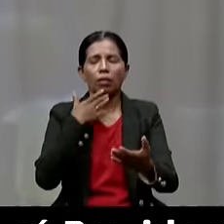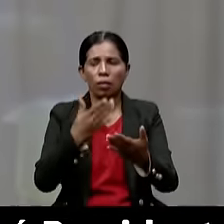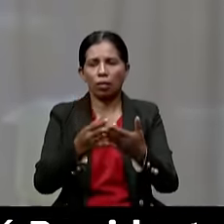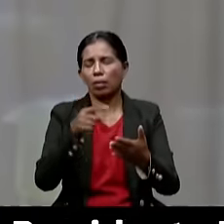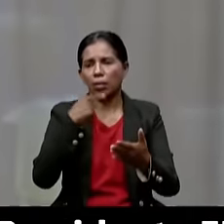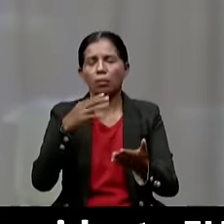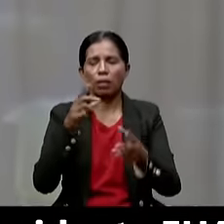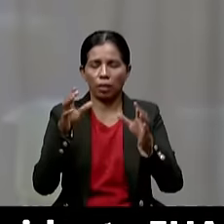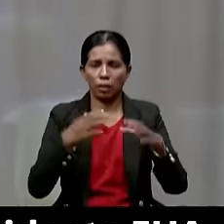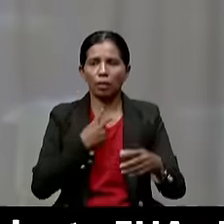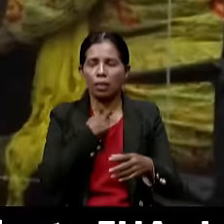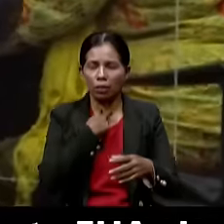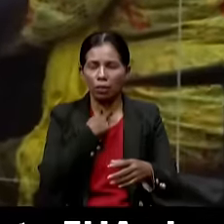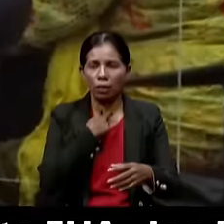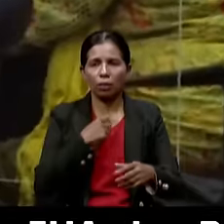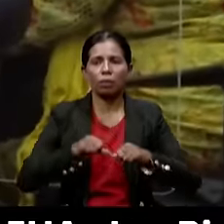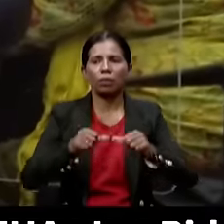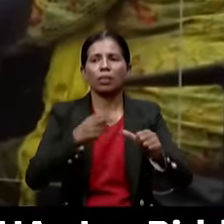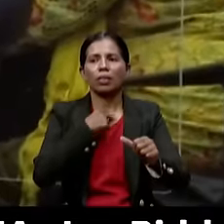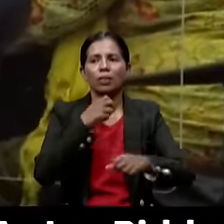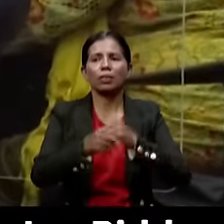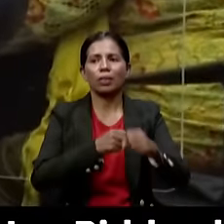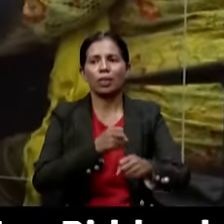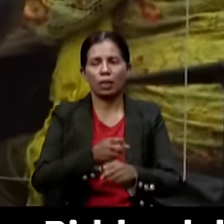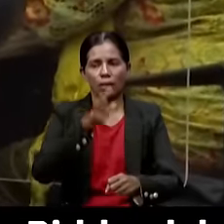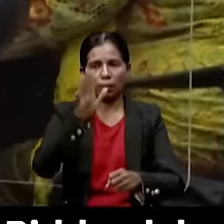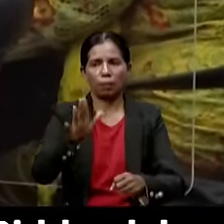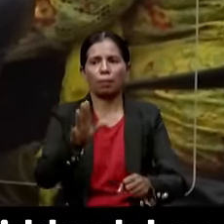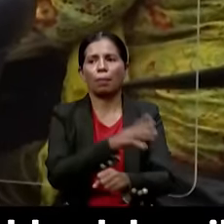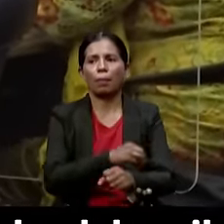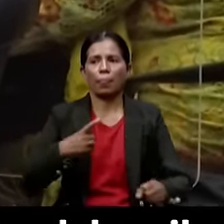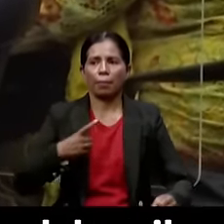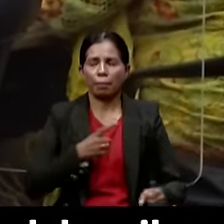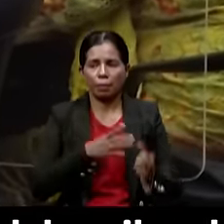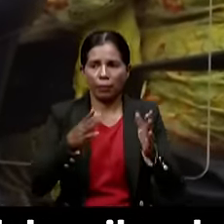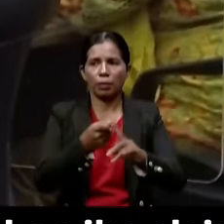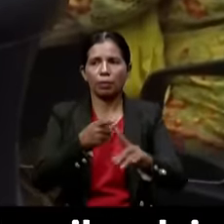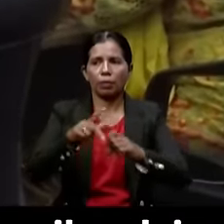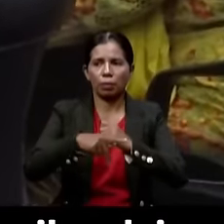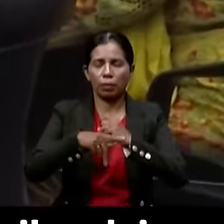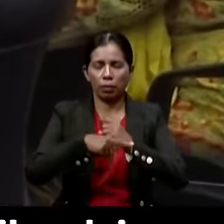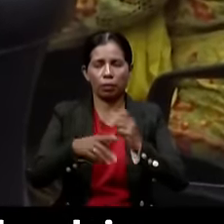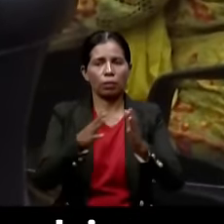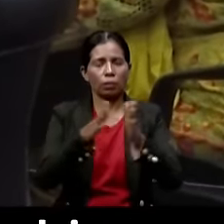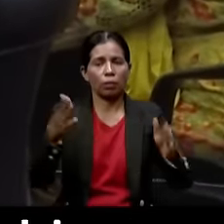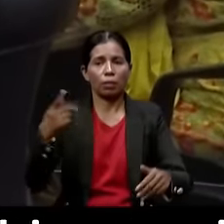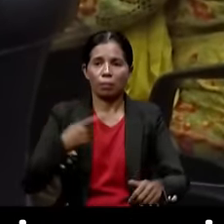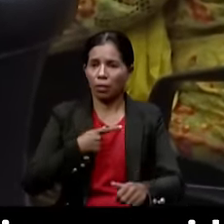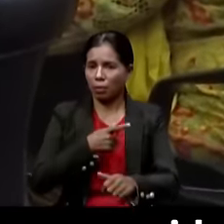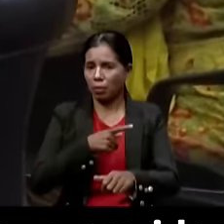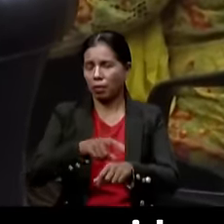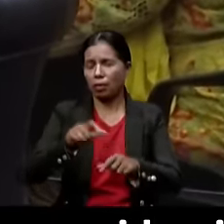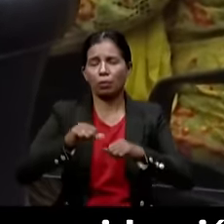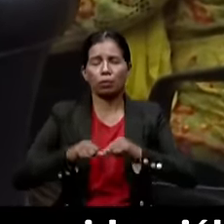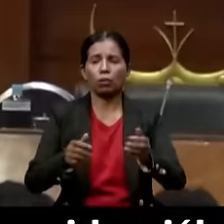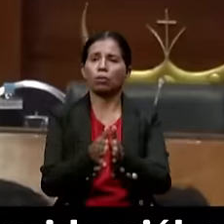que estresse, continua estresse to tina lima. Mas que no ne cada reunião plenária, deputado Sira Husi bancada posição no Parlamento Nacional, continua